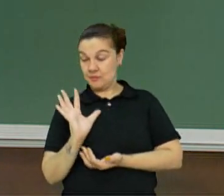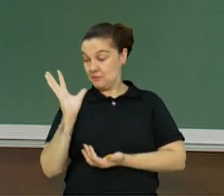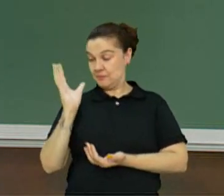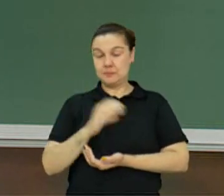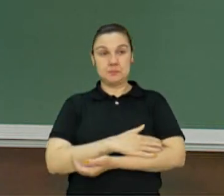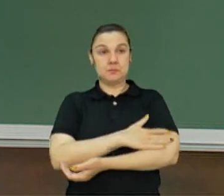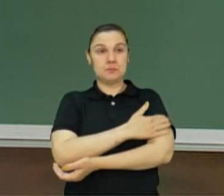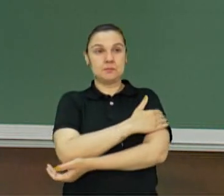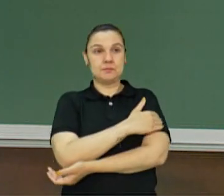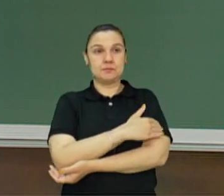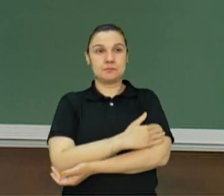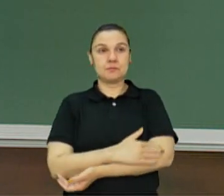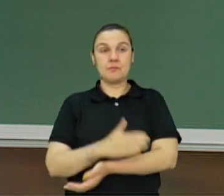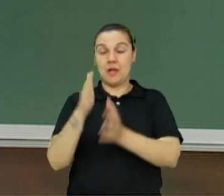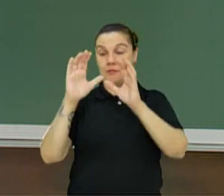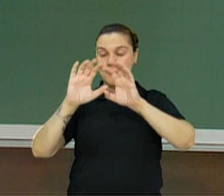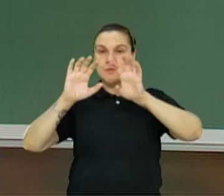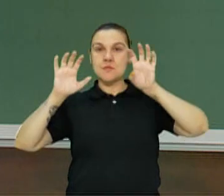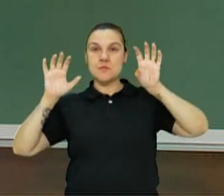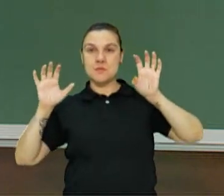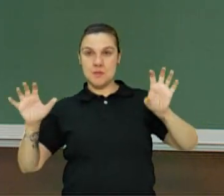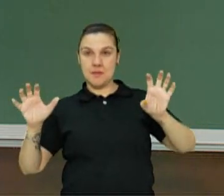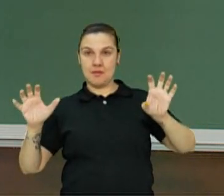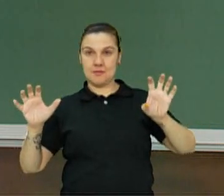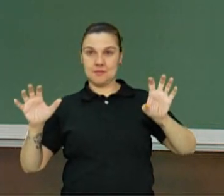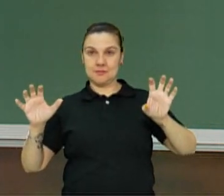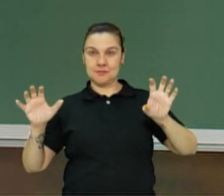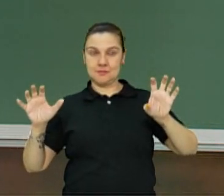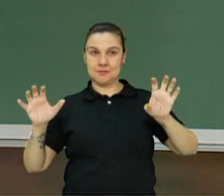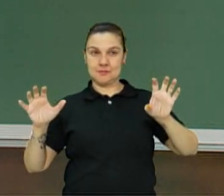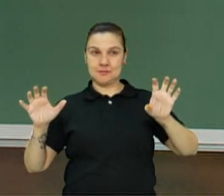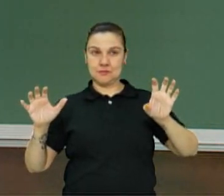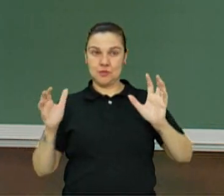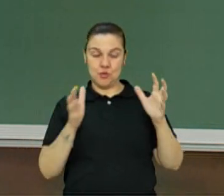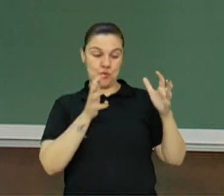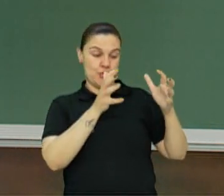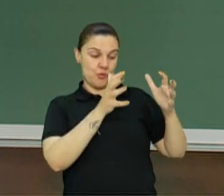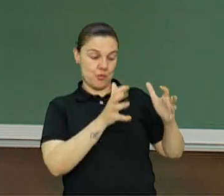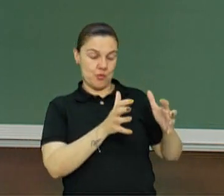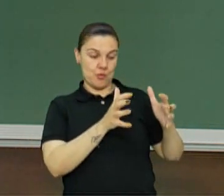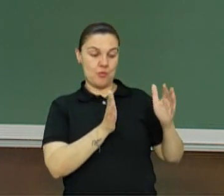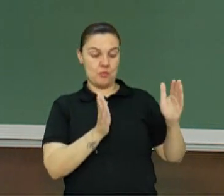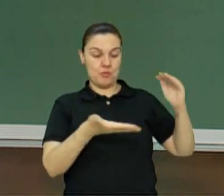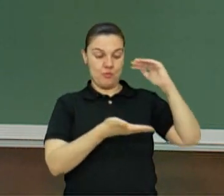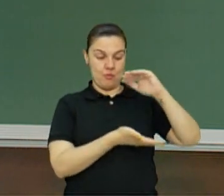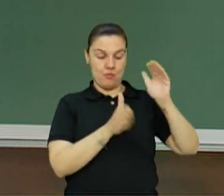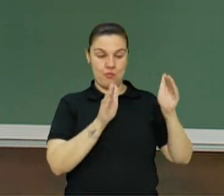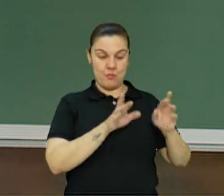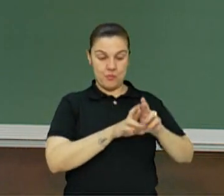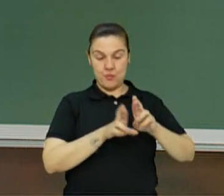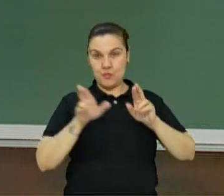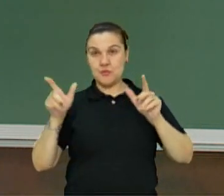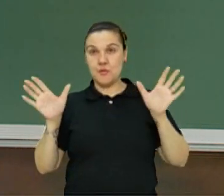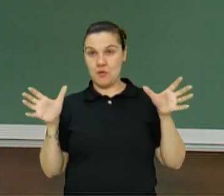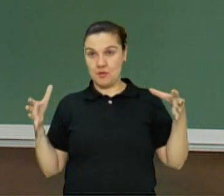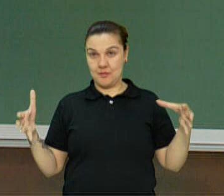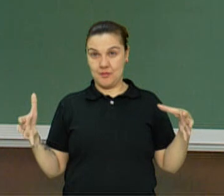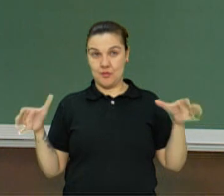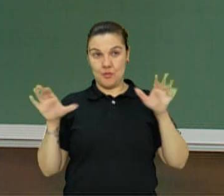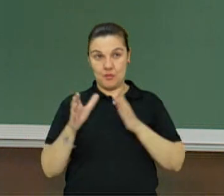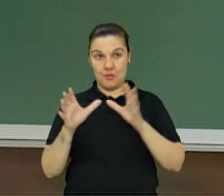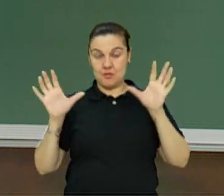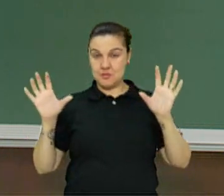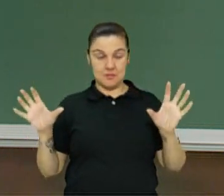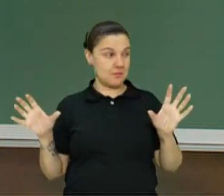aqui? Essas moscas foram separadas em grupos e colocadas em aquários diferentes. Vocês estão percebendo que elas